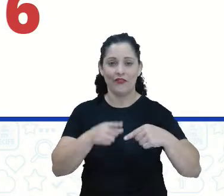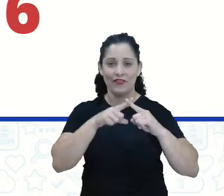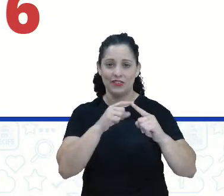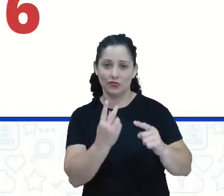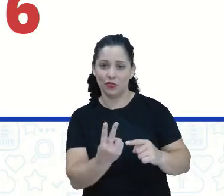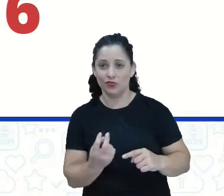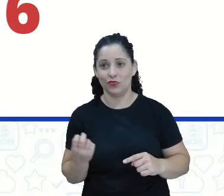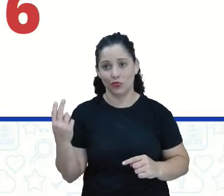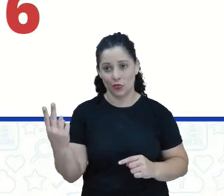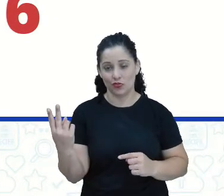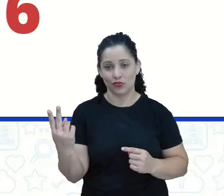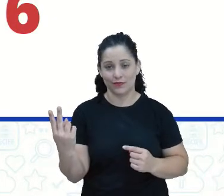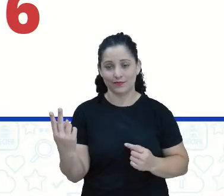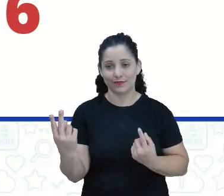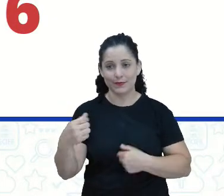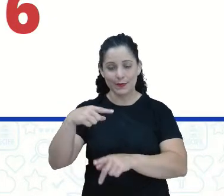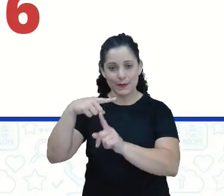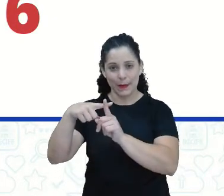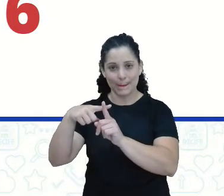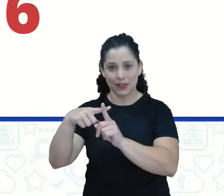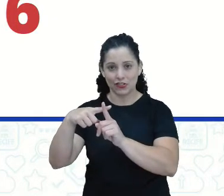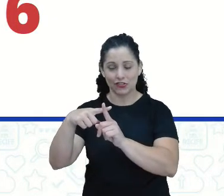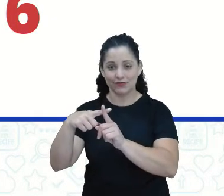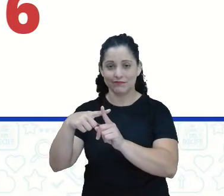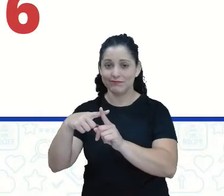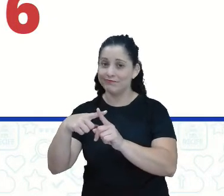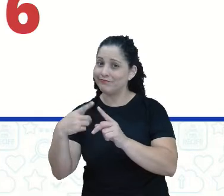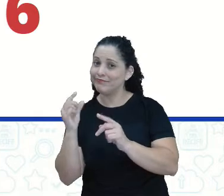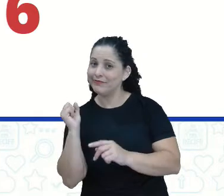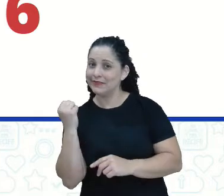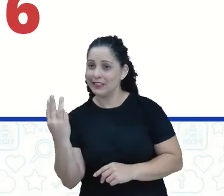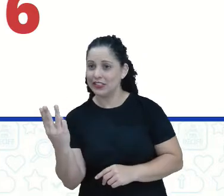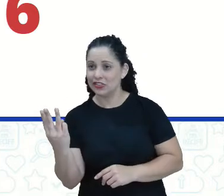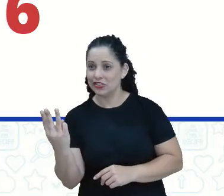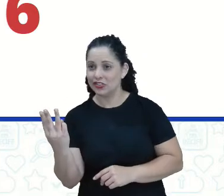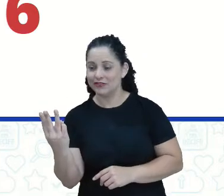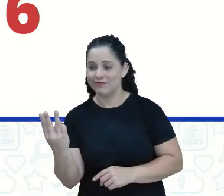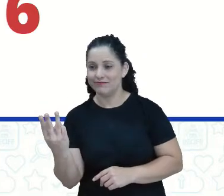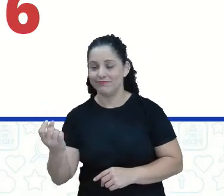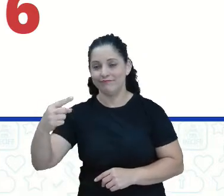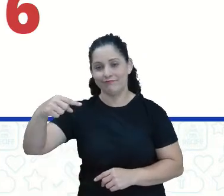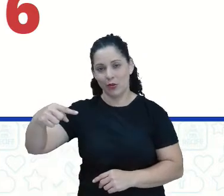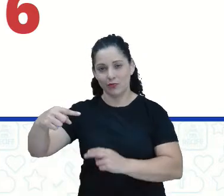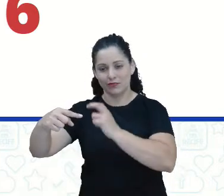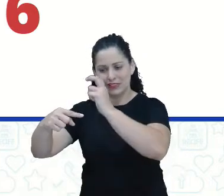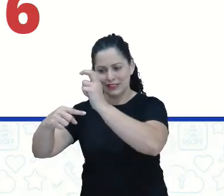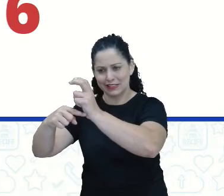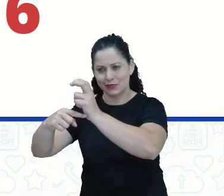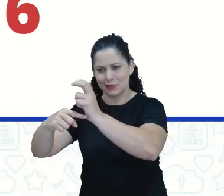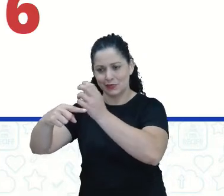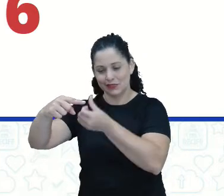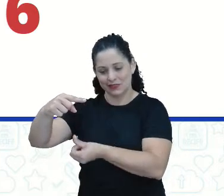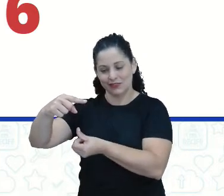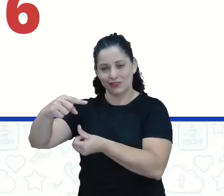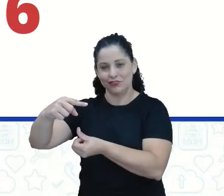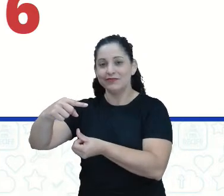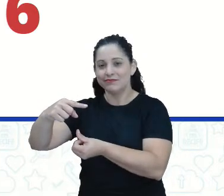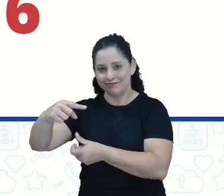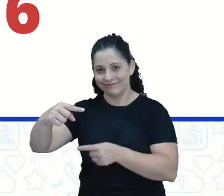mais. 3 vezes 1. 3. Sobre. 3 vezes 2. 6.